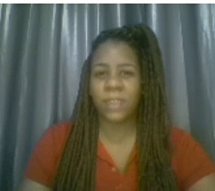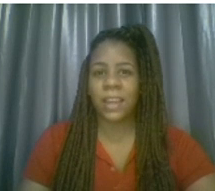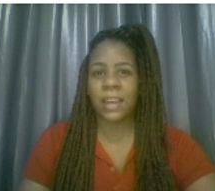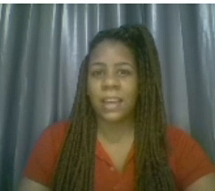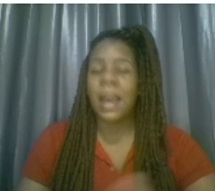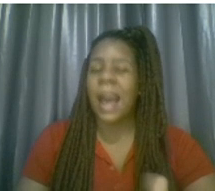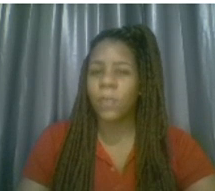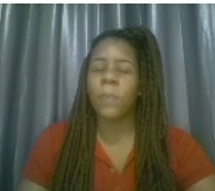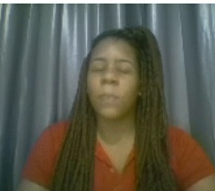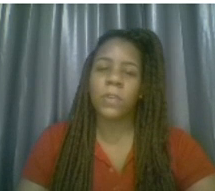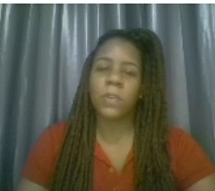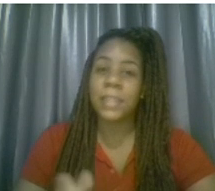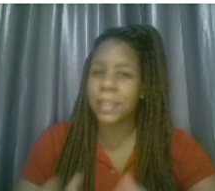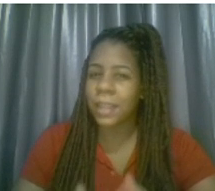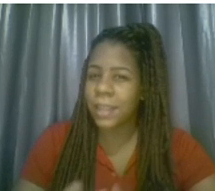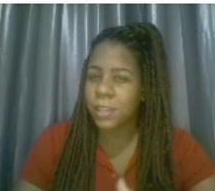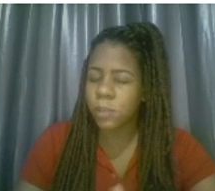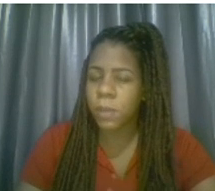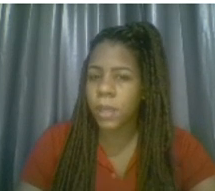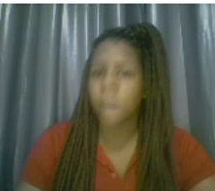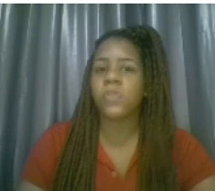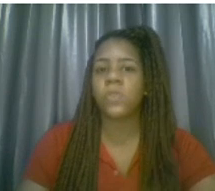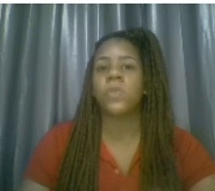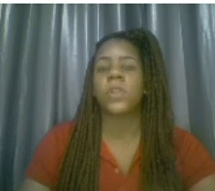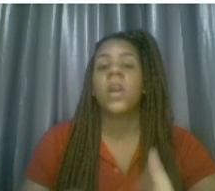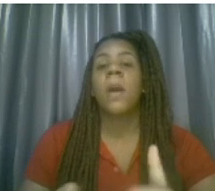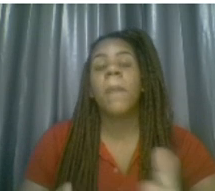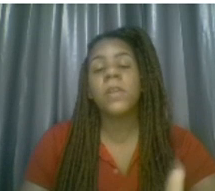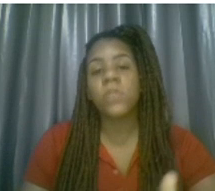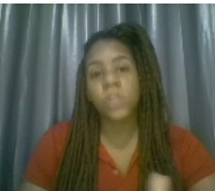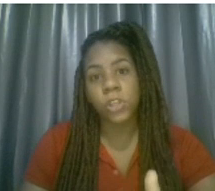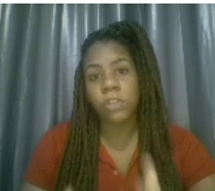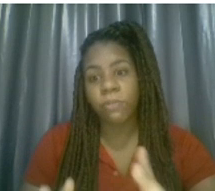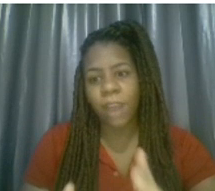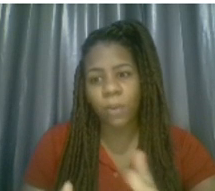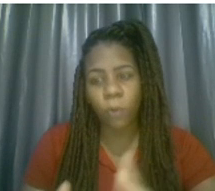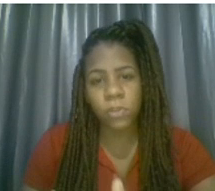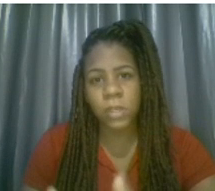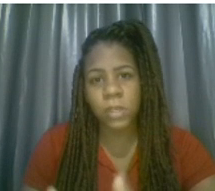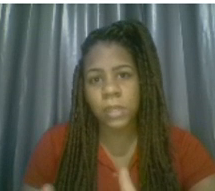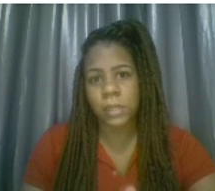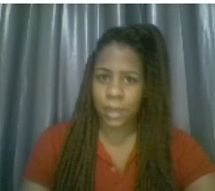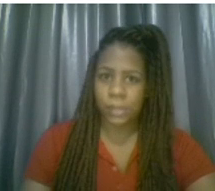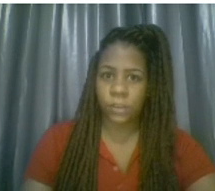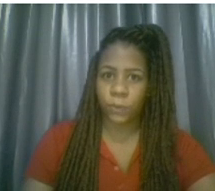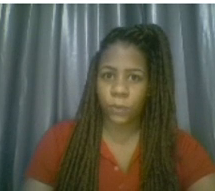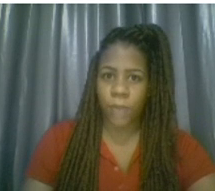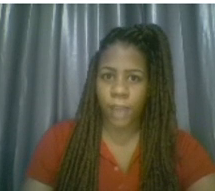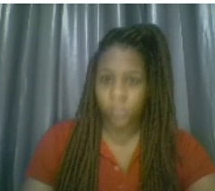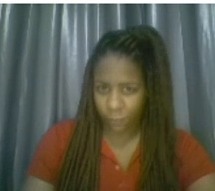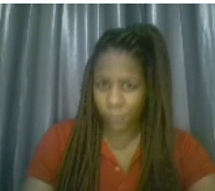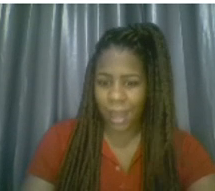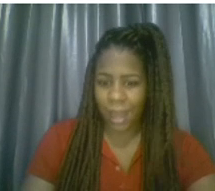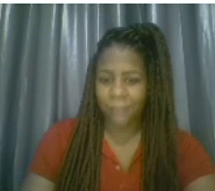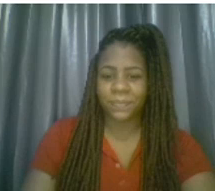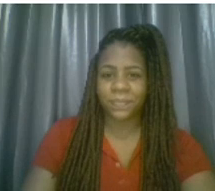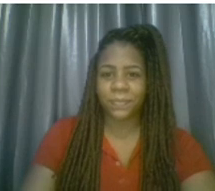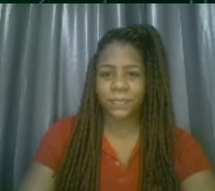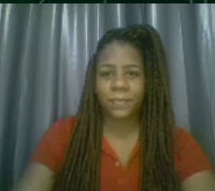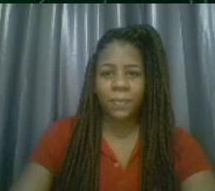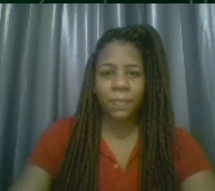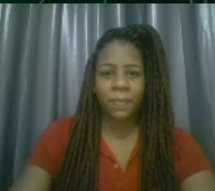dúvida, né? A língua portuguesa tem desses pequenos truques, mas hoje a gente vai conseguir sanar essa dificuldade. Vamos lá?